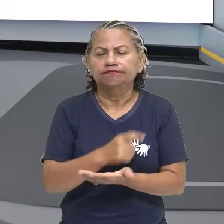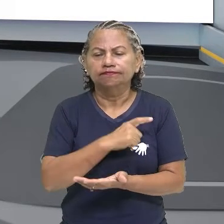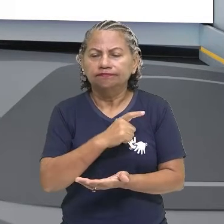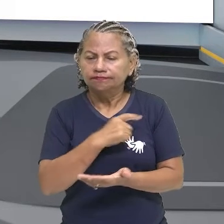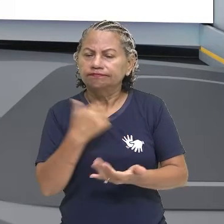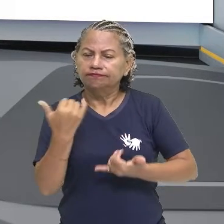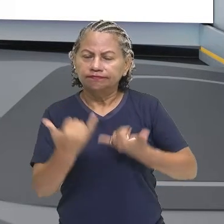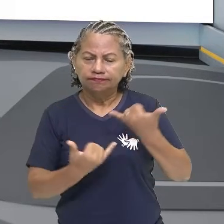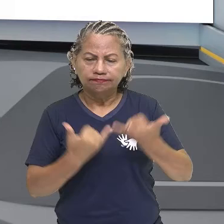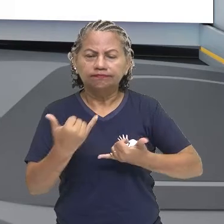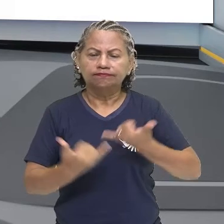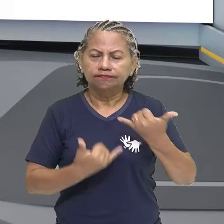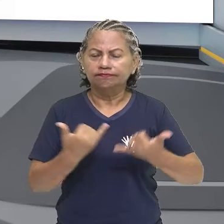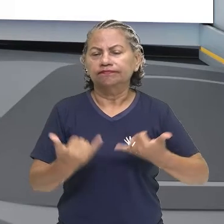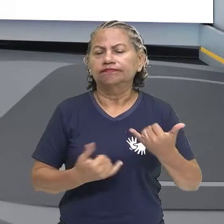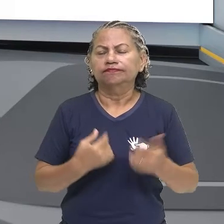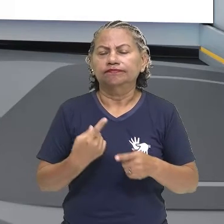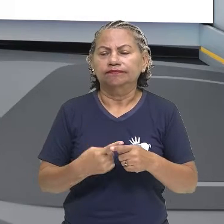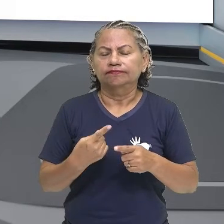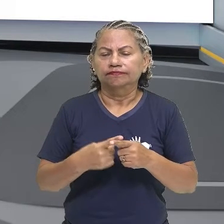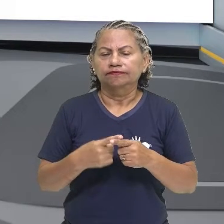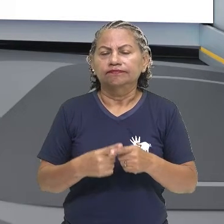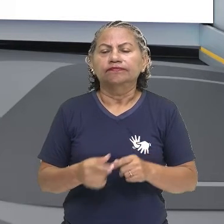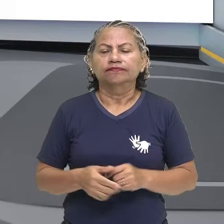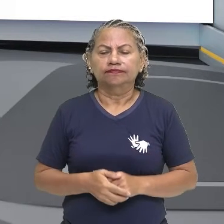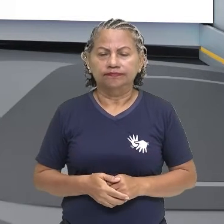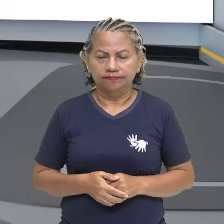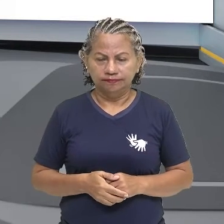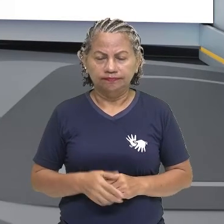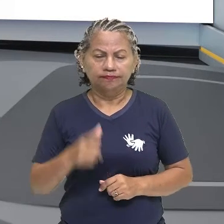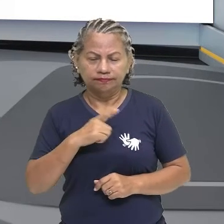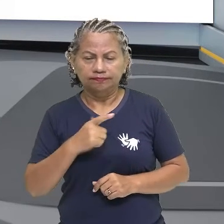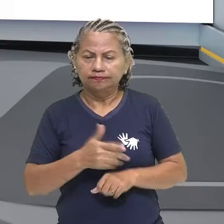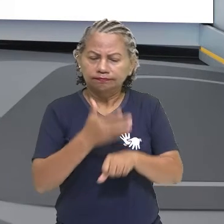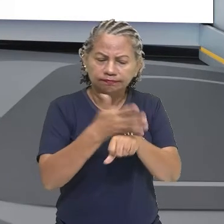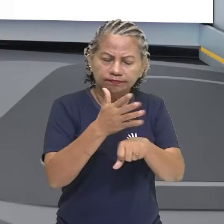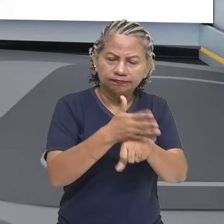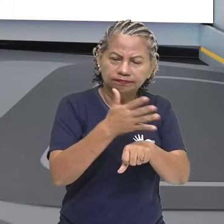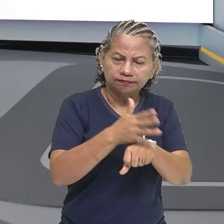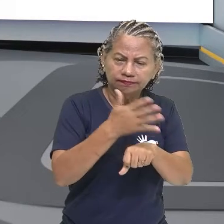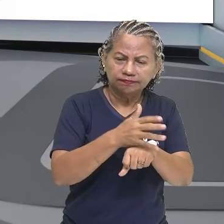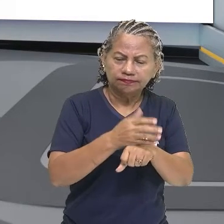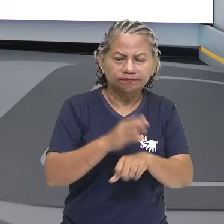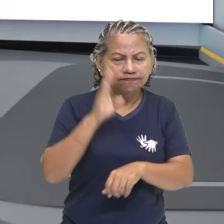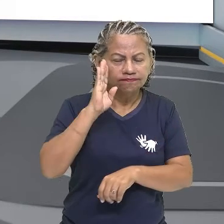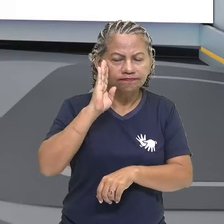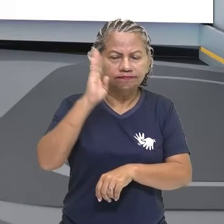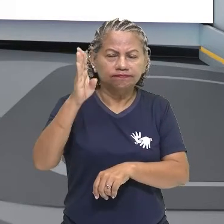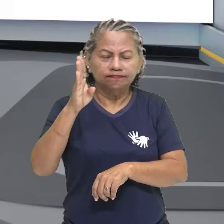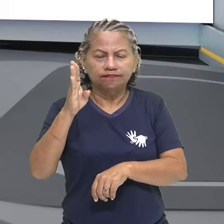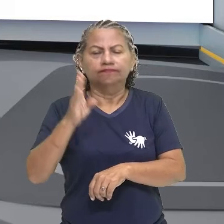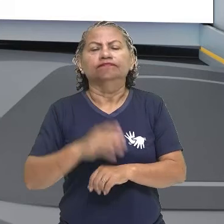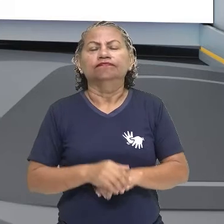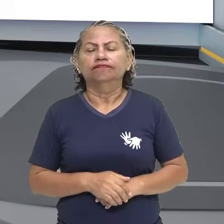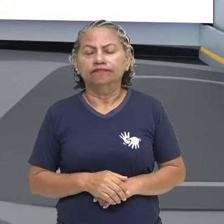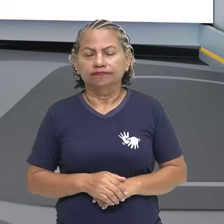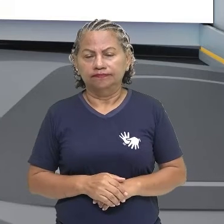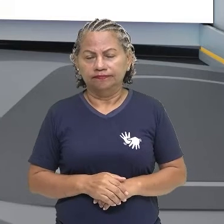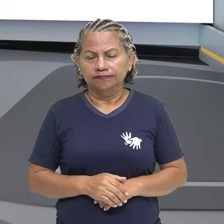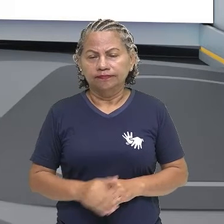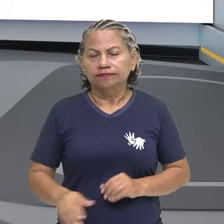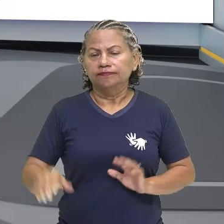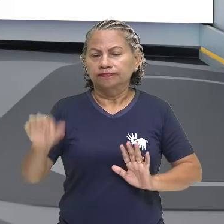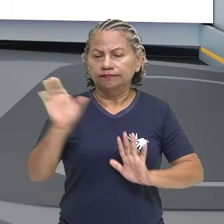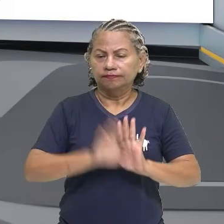quando passam a fazer parte de treinamento de funcionários do currículo escolar, de campanhas